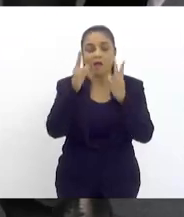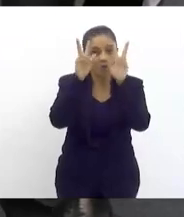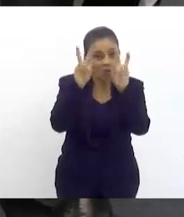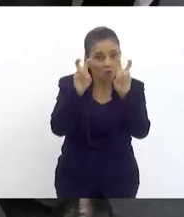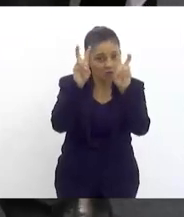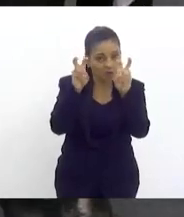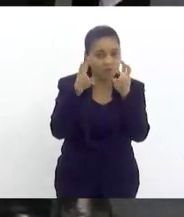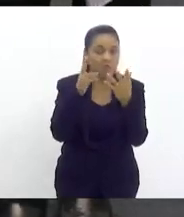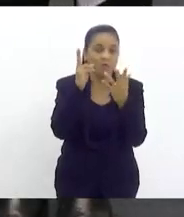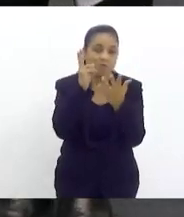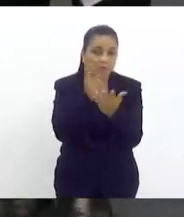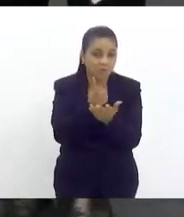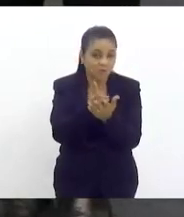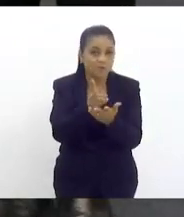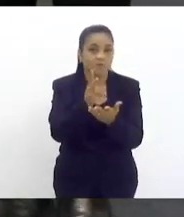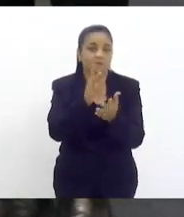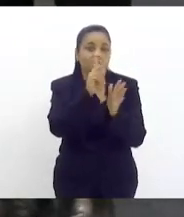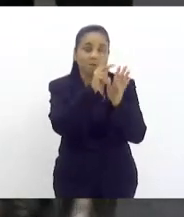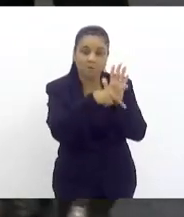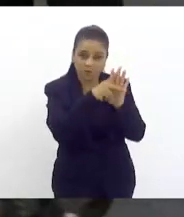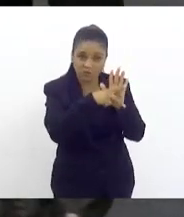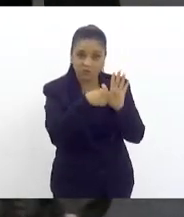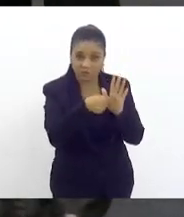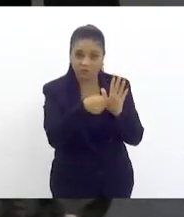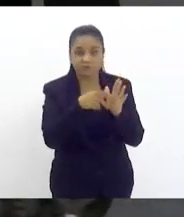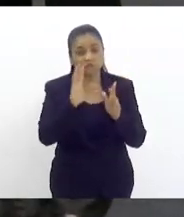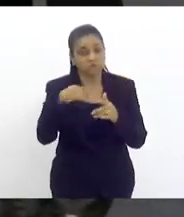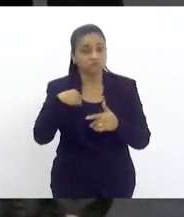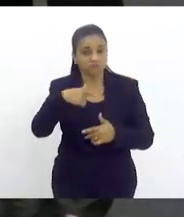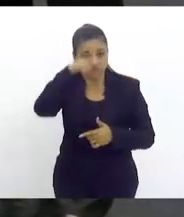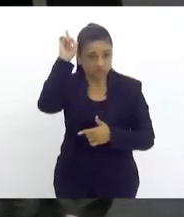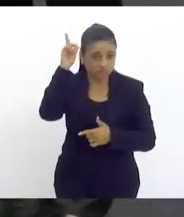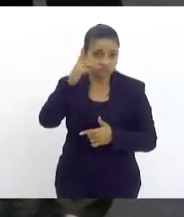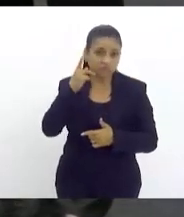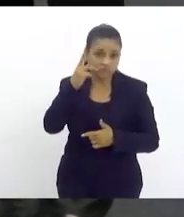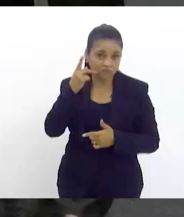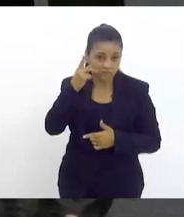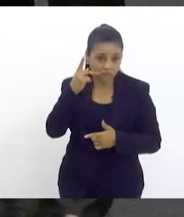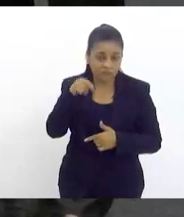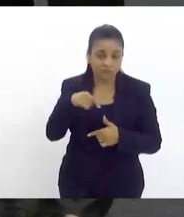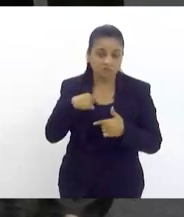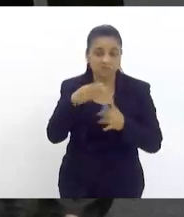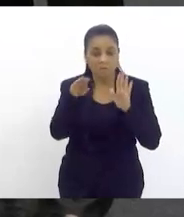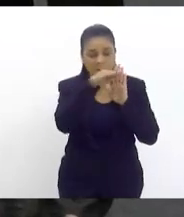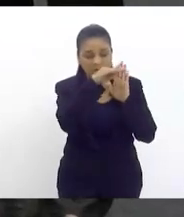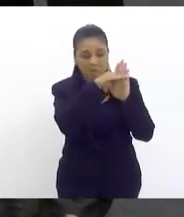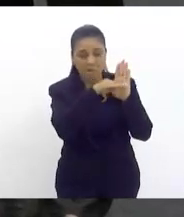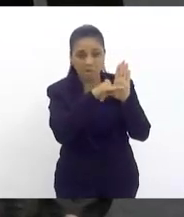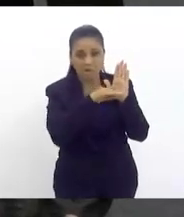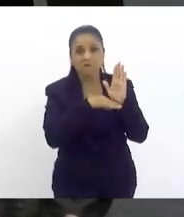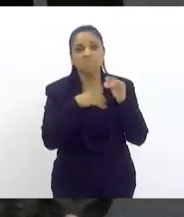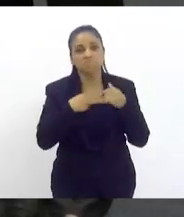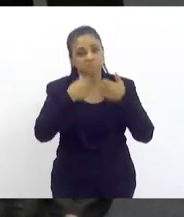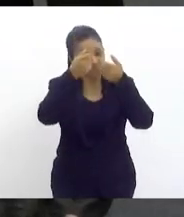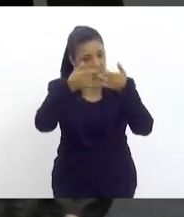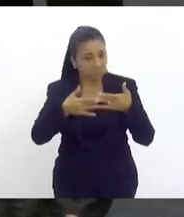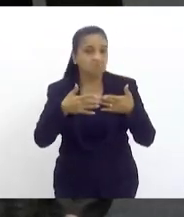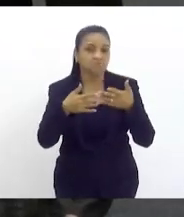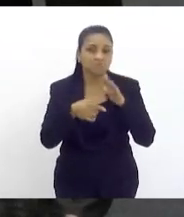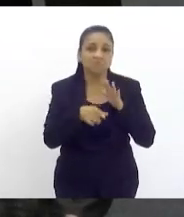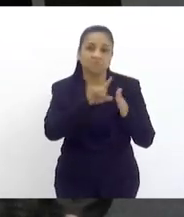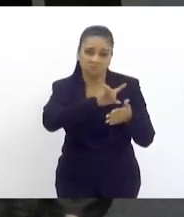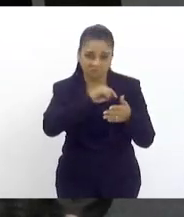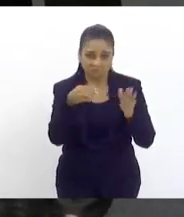o deputado Luiz Paulo falou dos precedentes colocados na pauta de hoje. E eu vou lembrar até, aproveitando